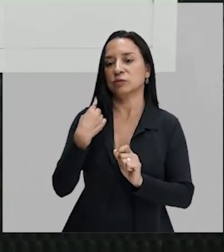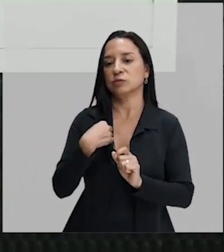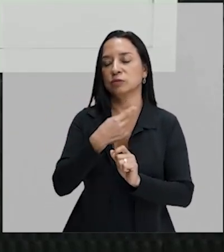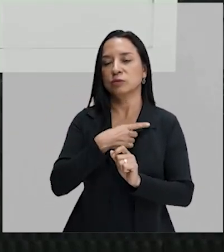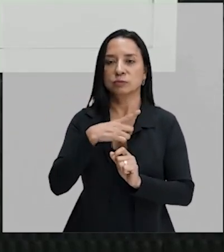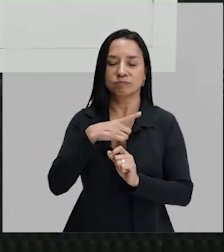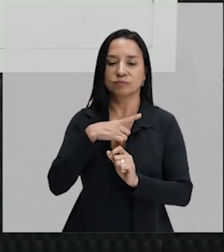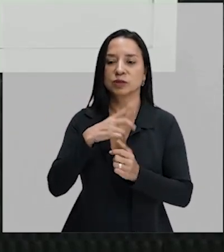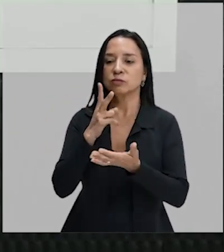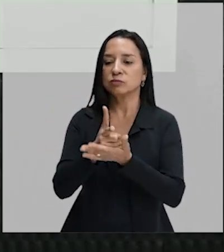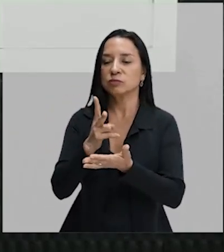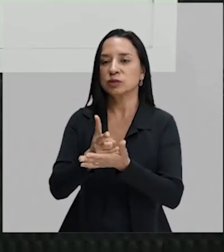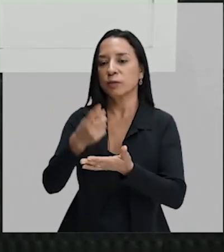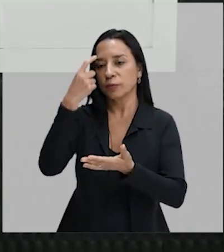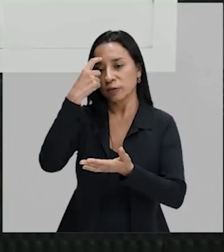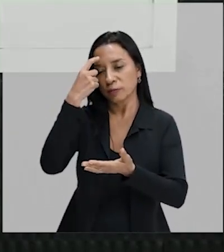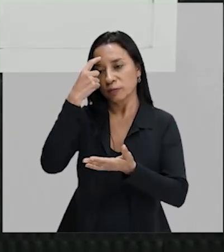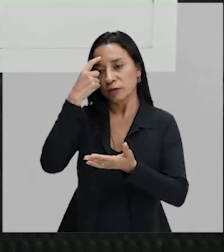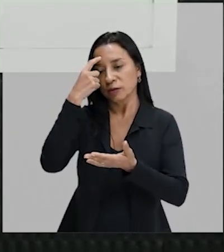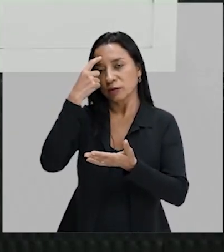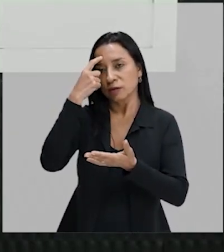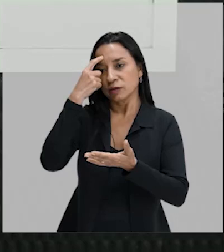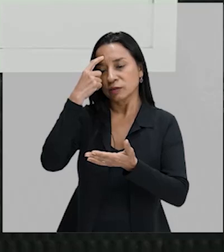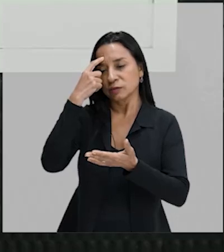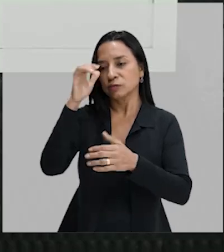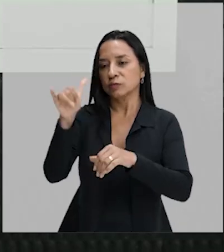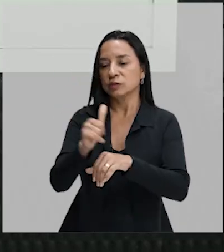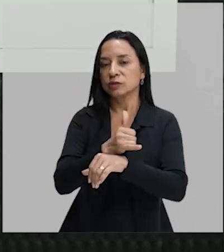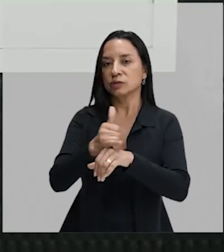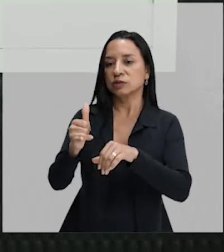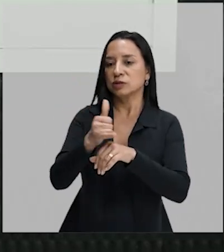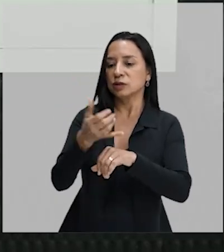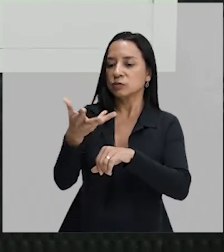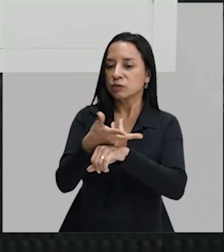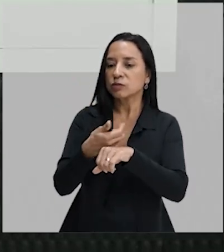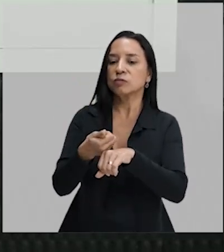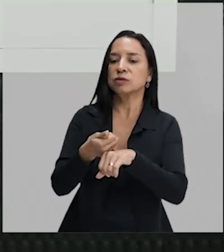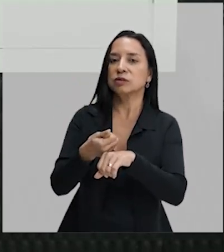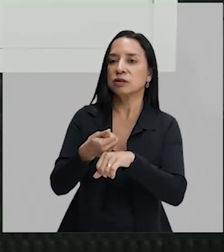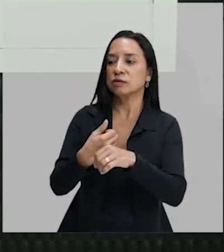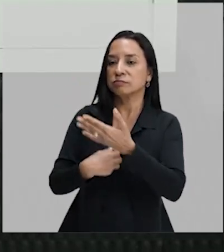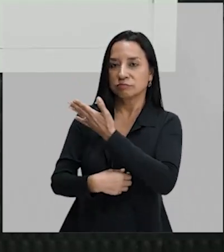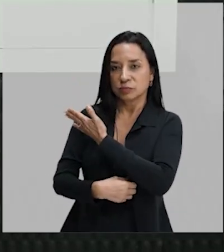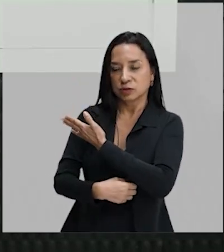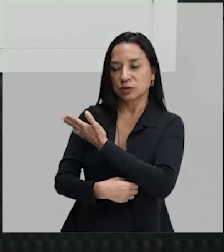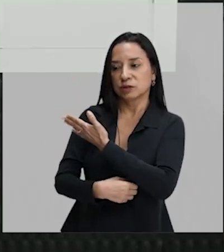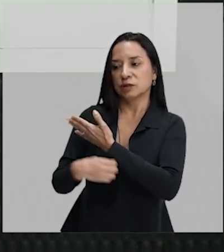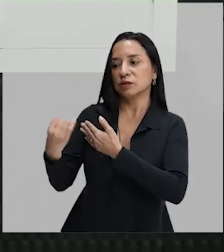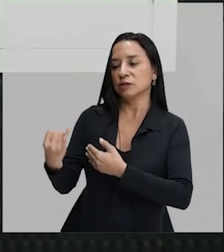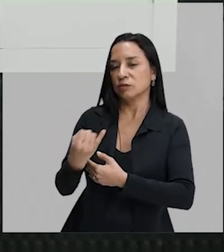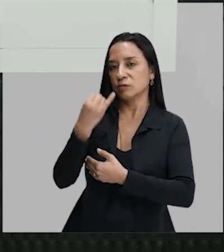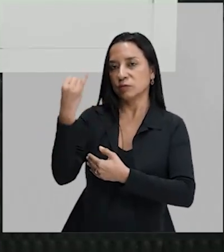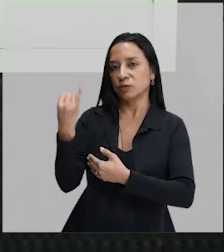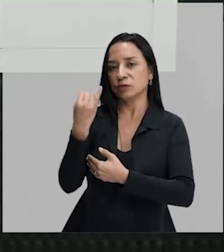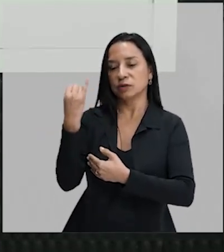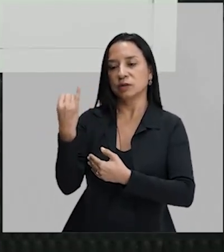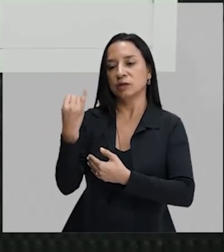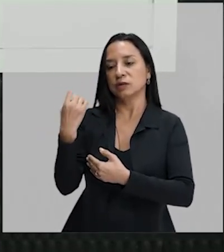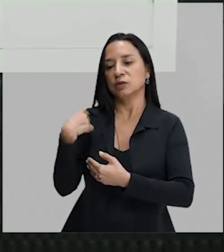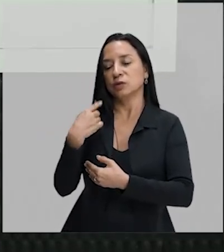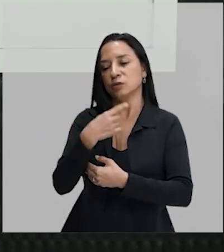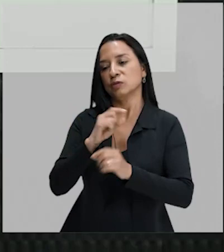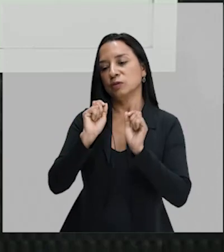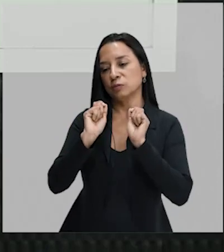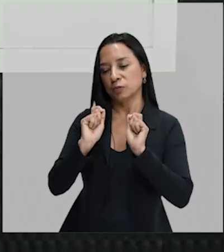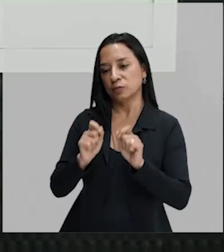sempre, né, em mente uma estratégia para argumentar, e aqui essas três, né, são muito interessantes para que a gente possa fazer isso